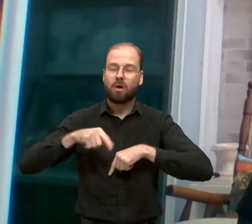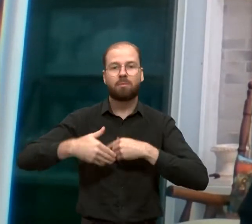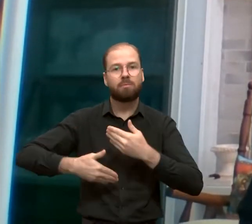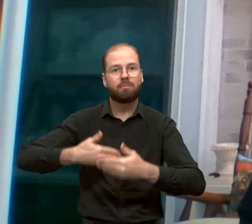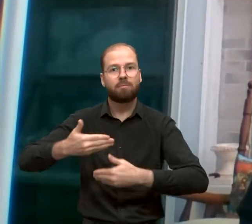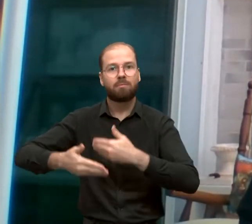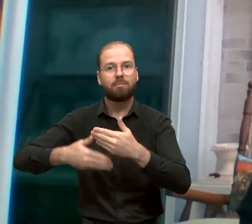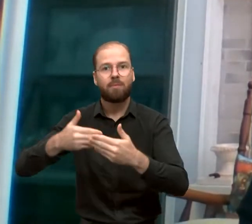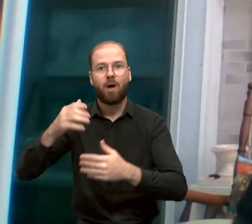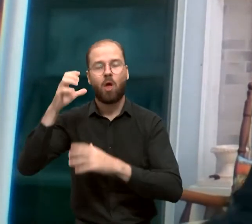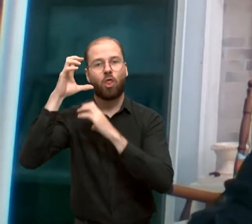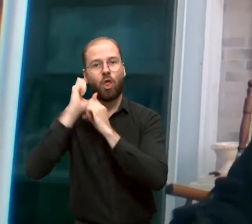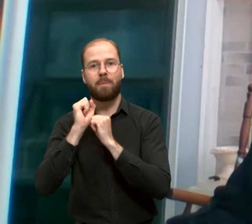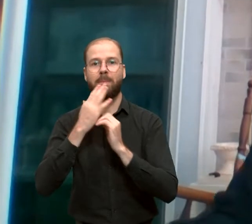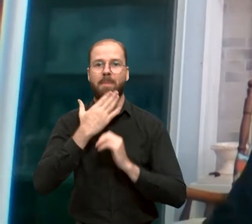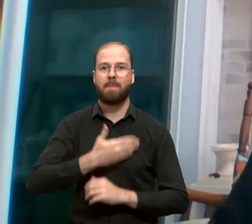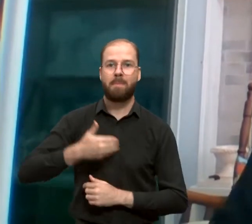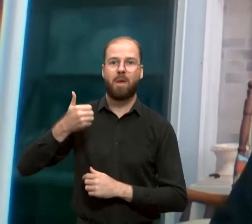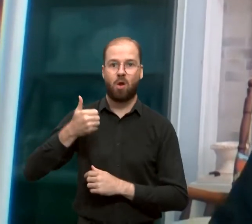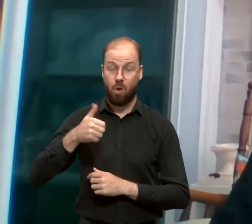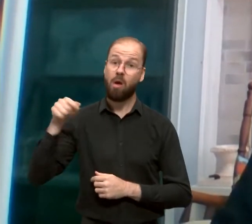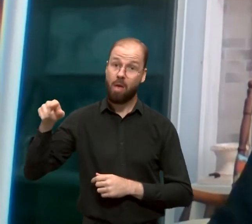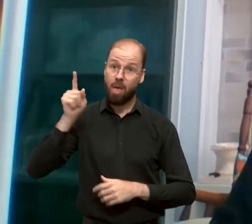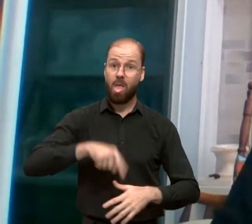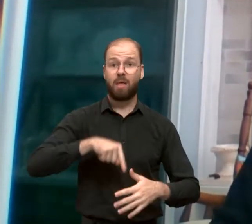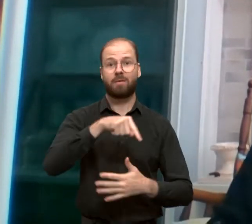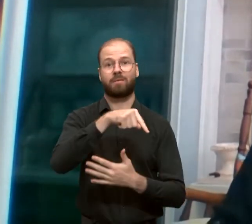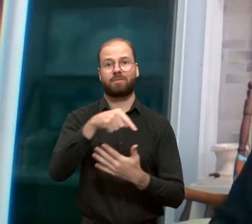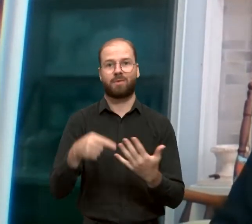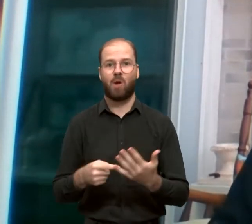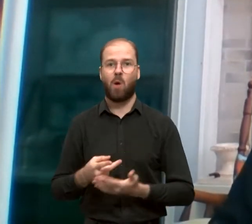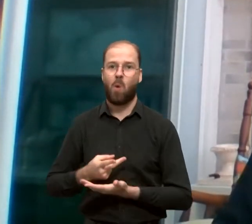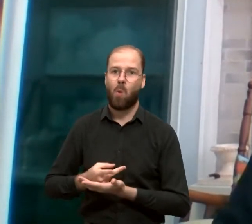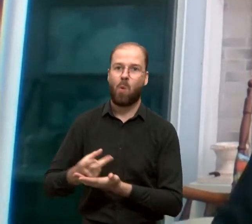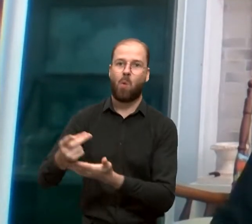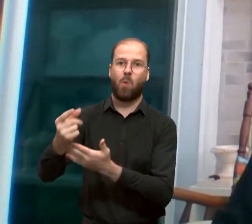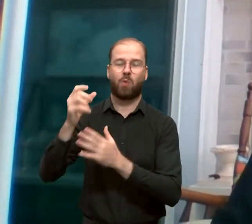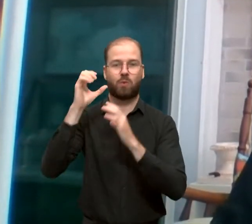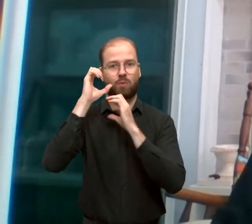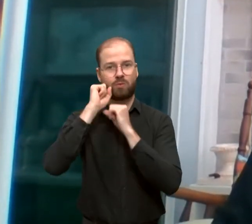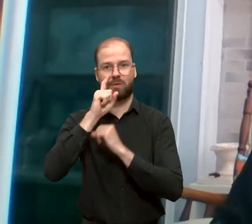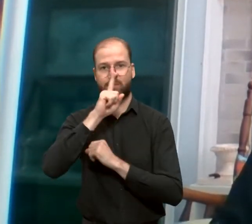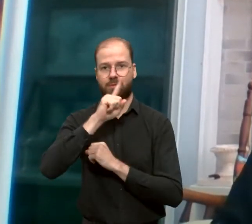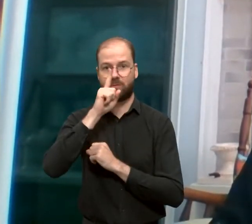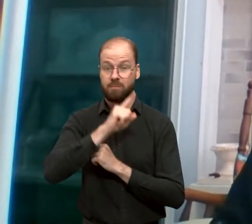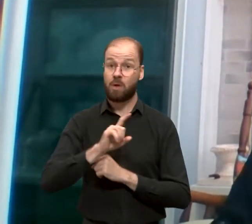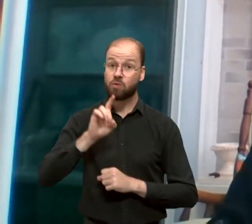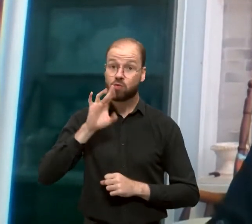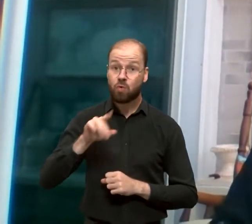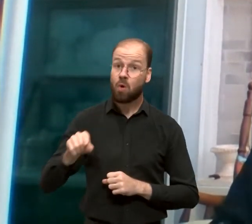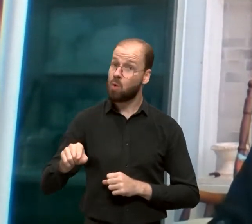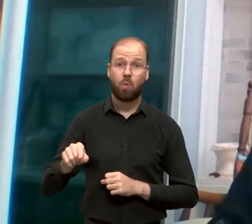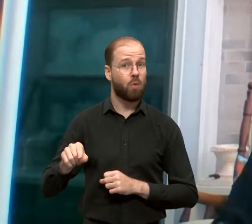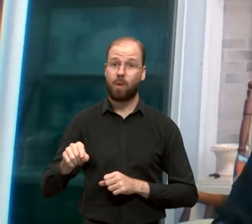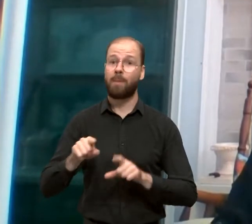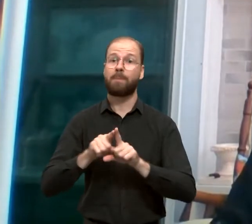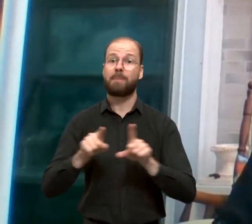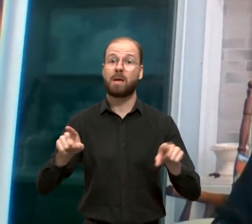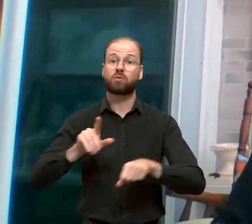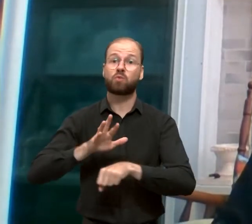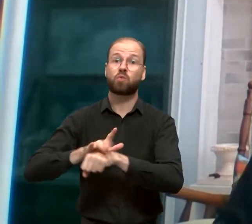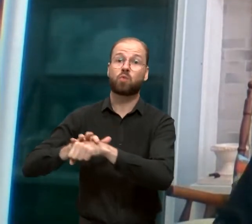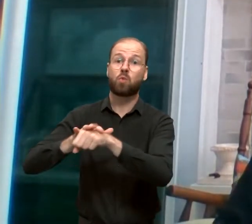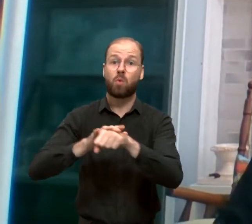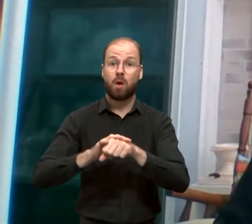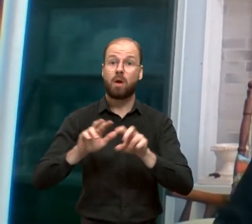do cotidiano mesmo que perpetuam essa insônia. Não só isso, mas doenças associadas à insônia, que a gente